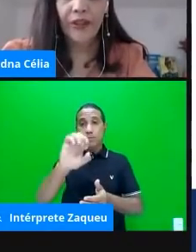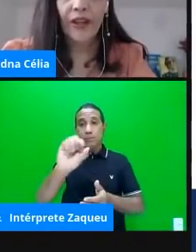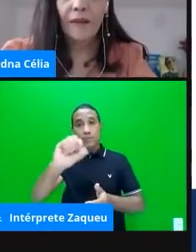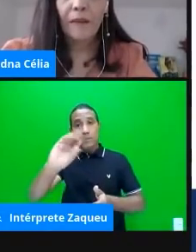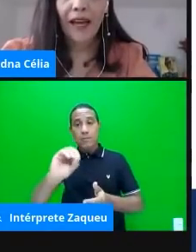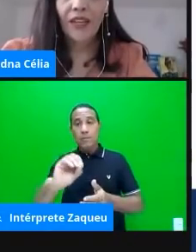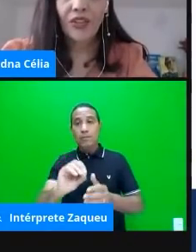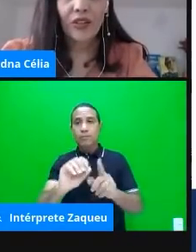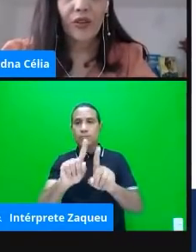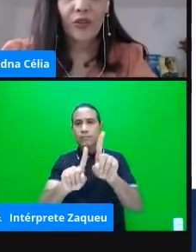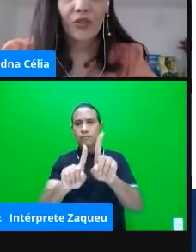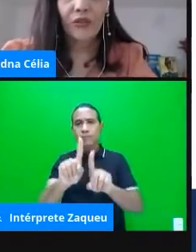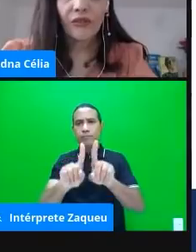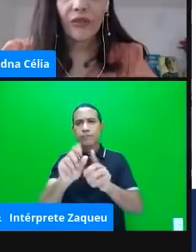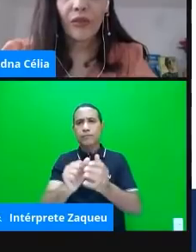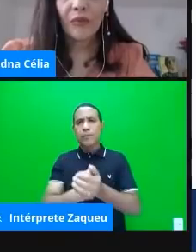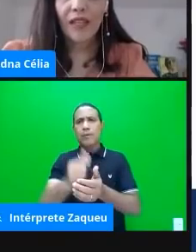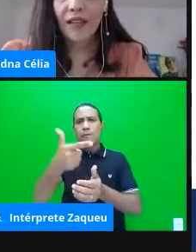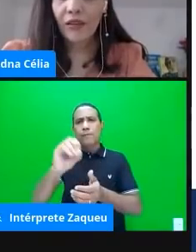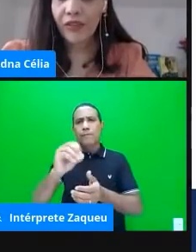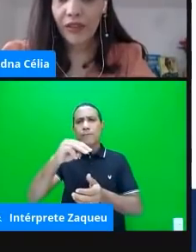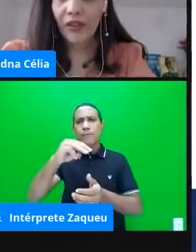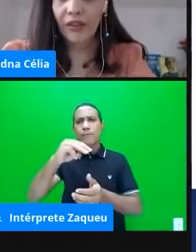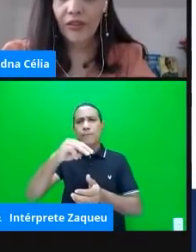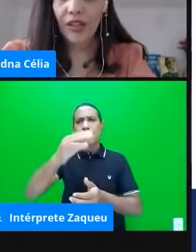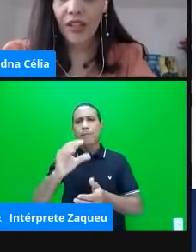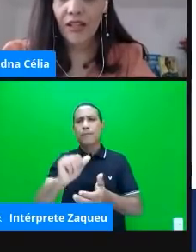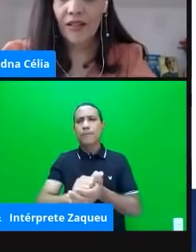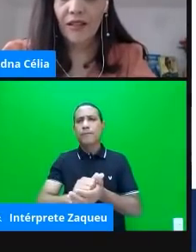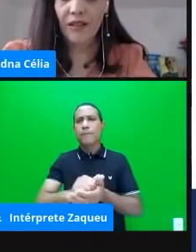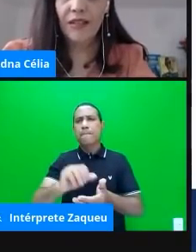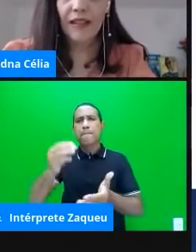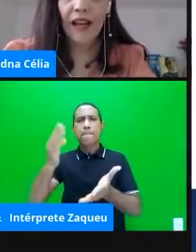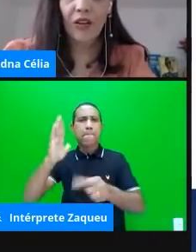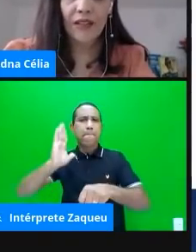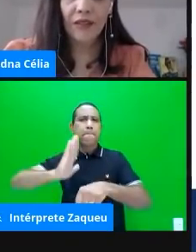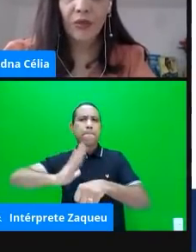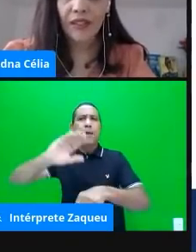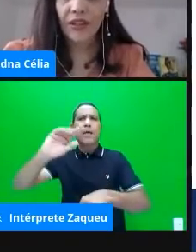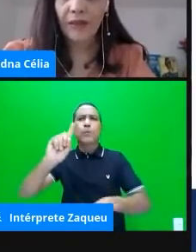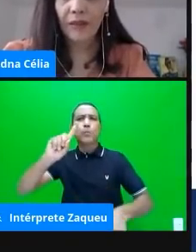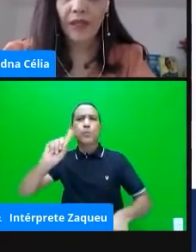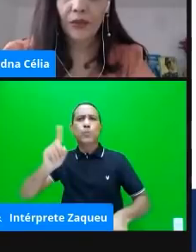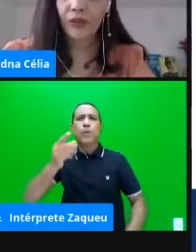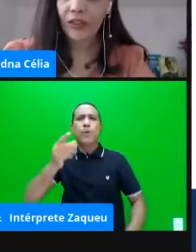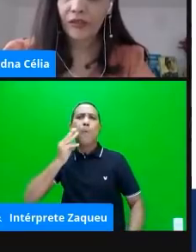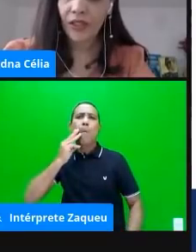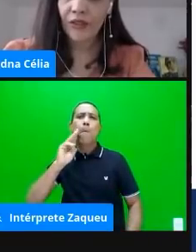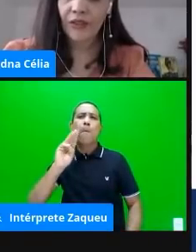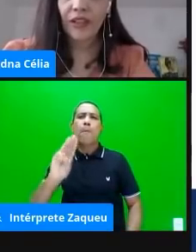março, mais de 1 milhão de crianças estão sem aulas durante a pandemia